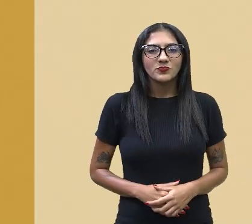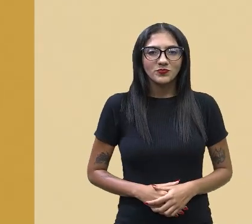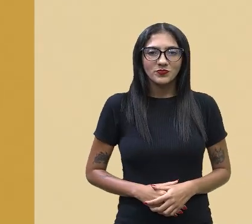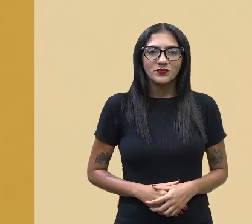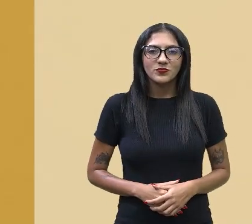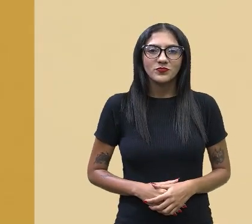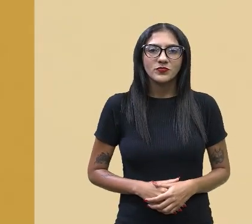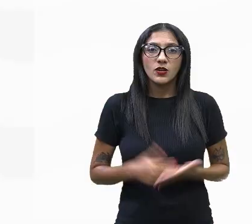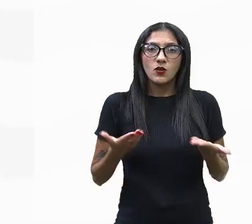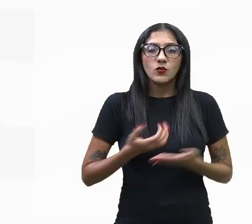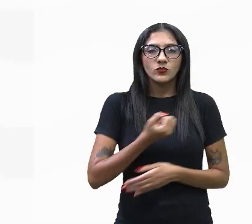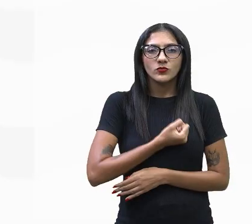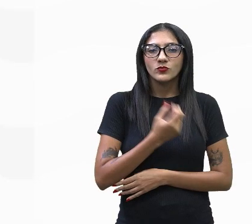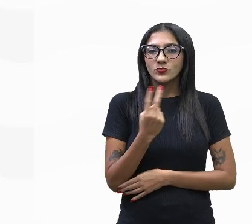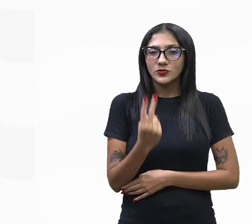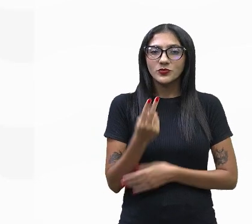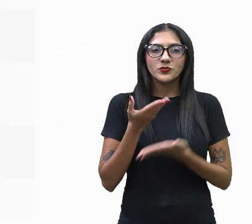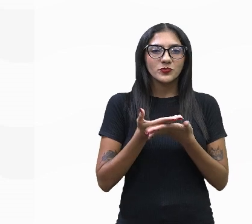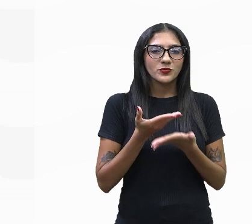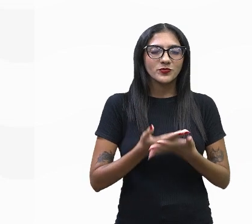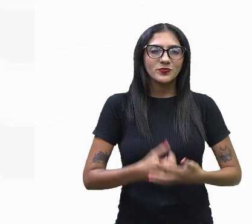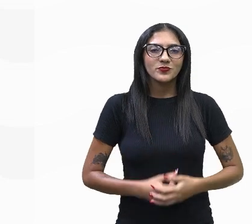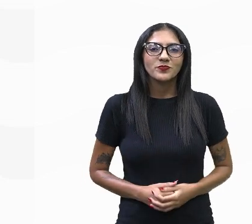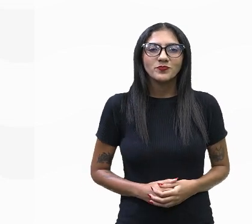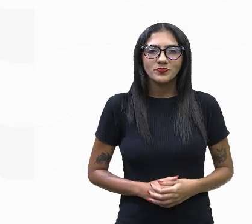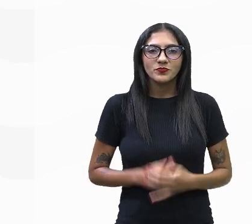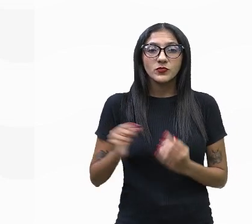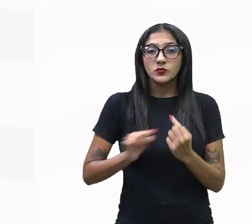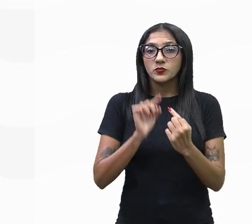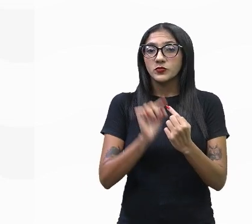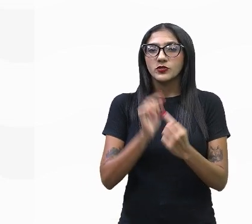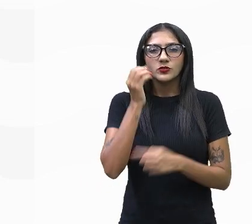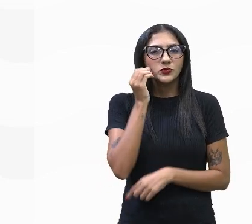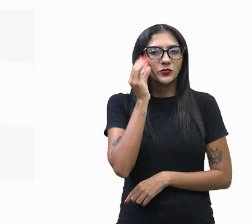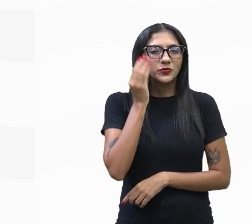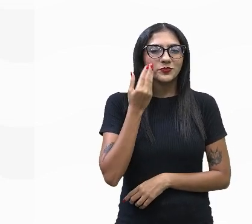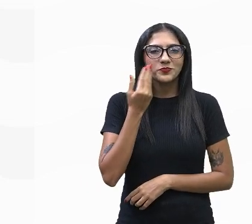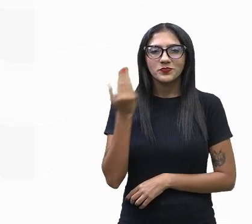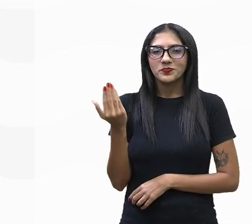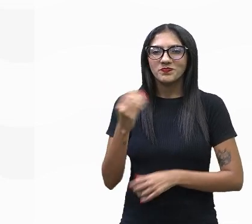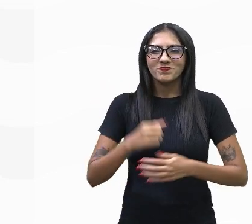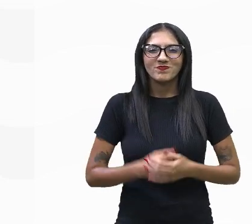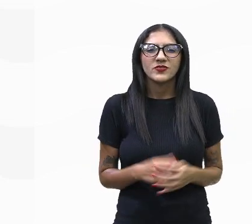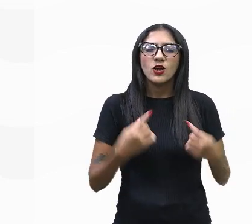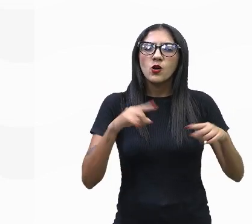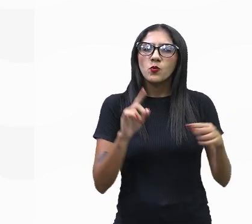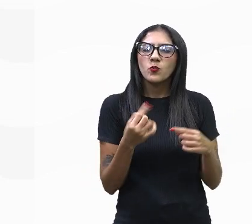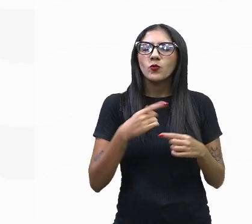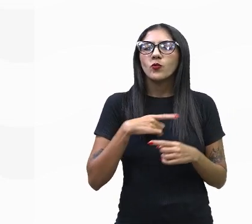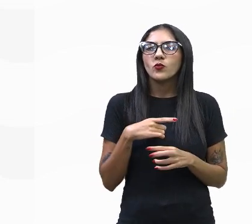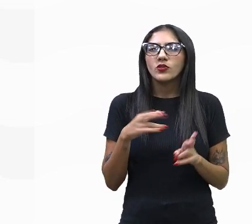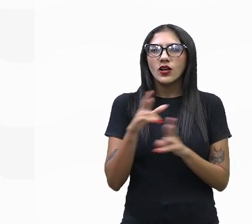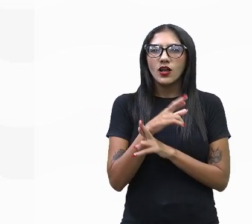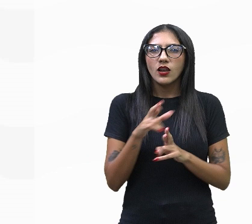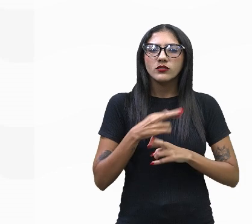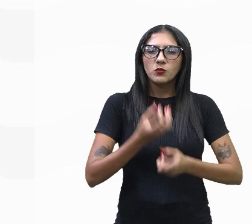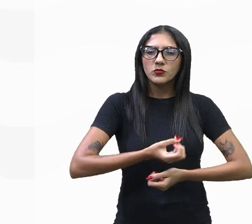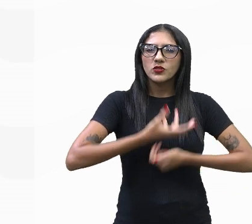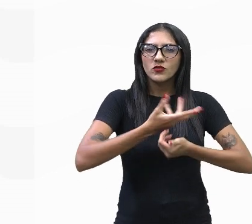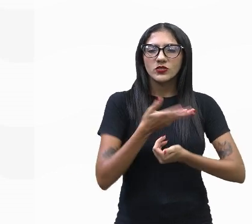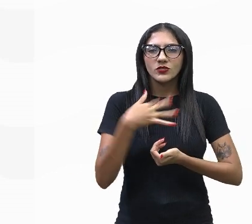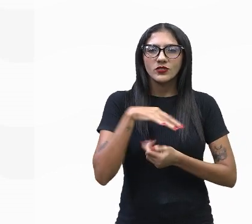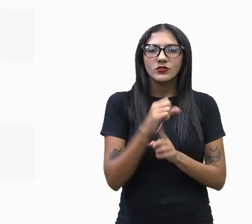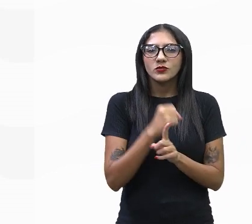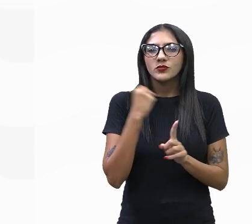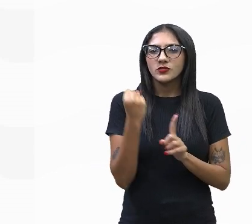a nossa aula de número 2. Objeto de conhecimento, a música como forma de manifestação